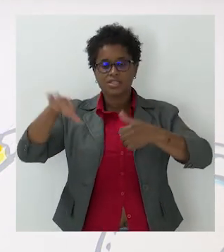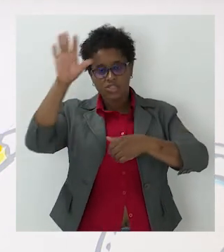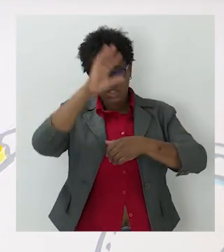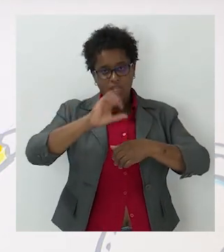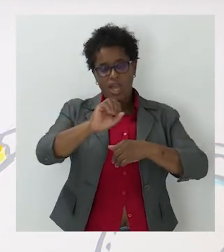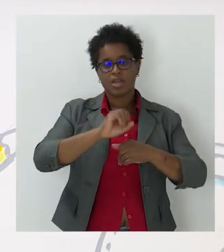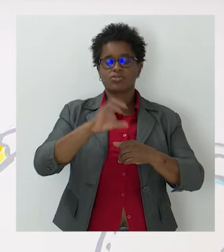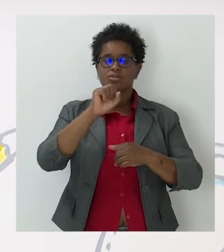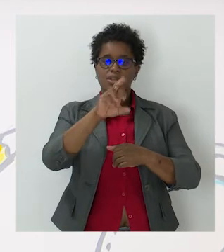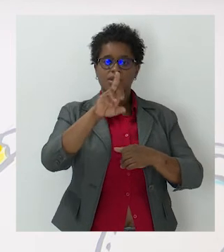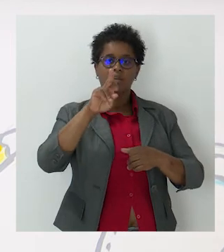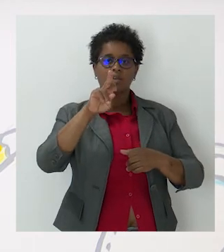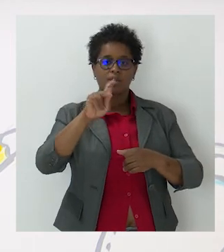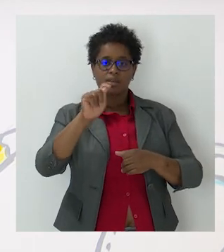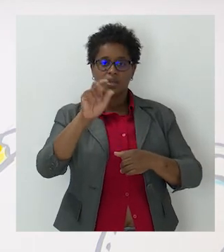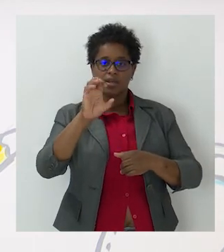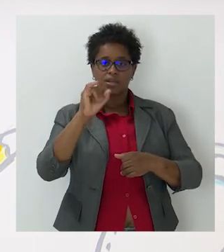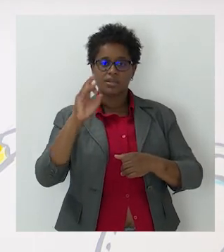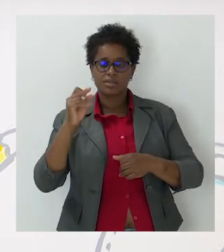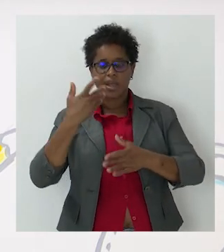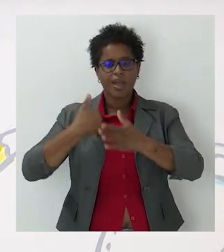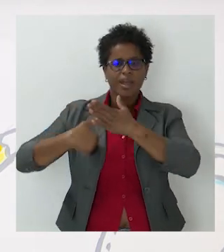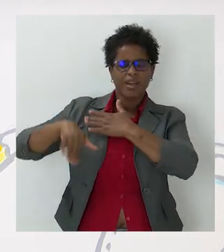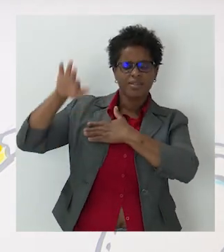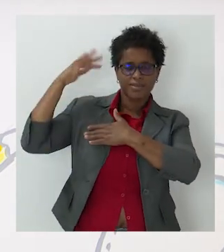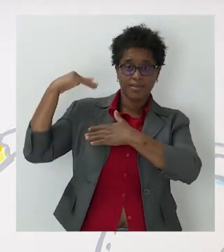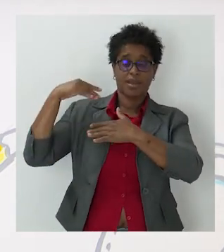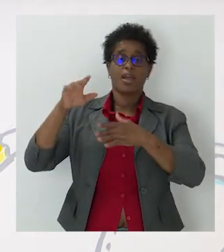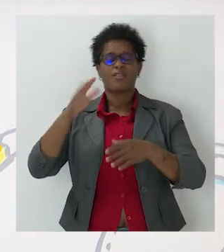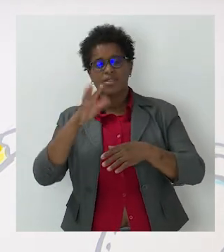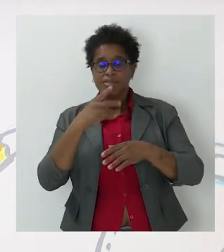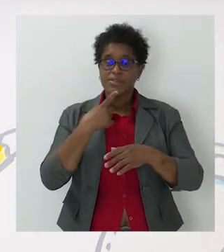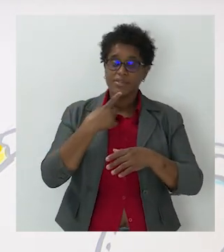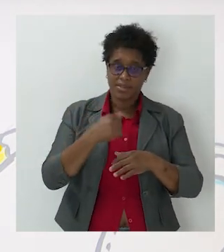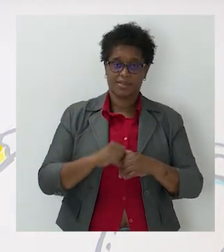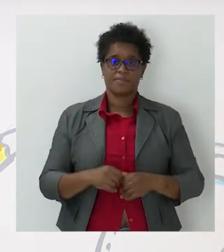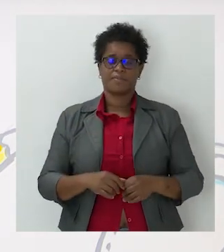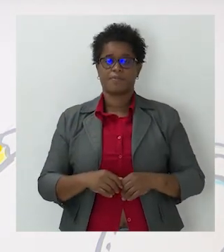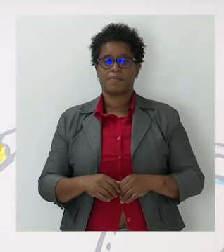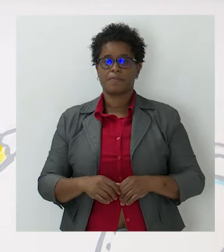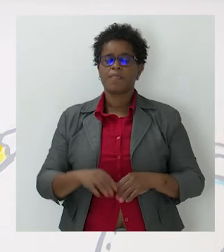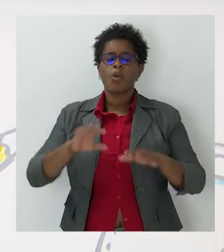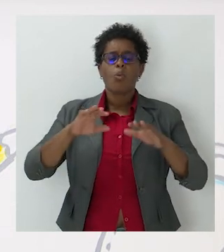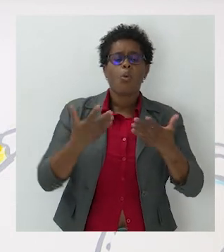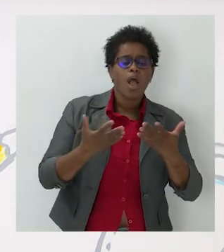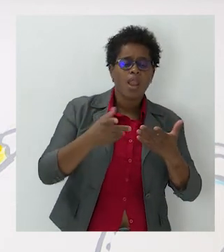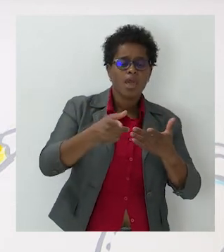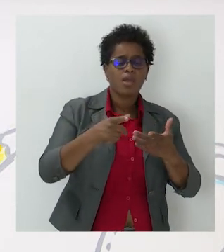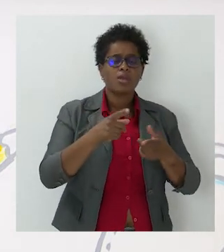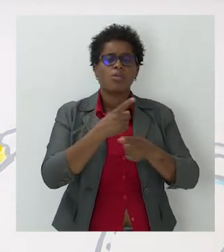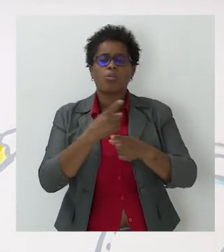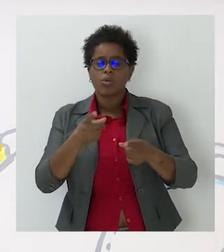cidades-estado da Grécia Antiga. Vamos tentar perceber qual é o